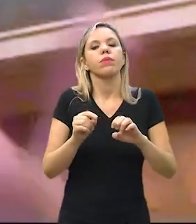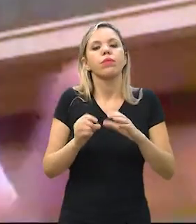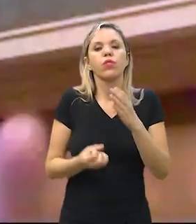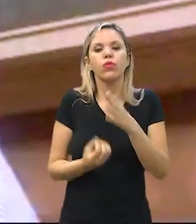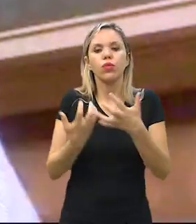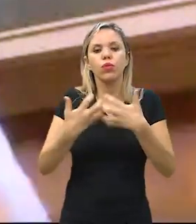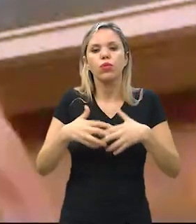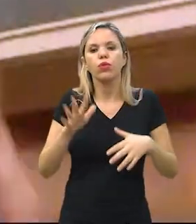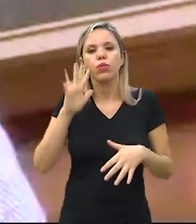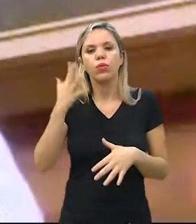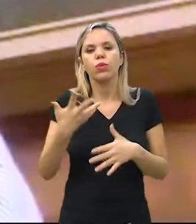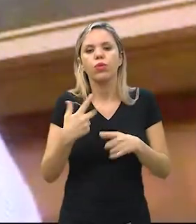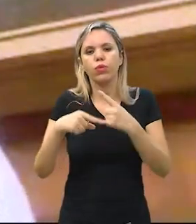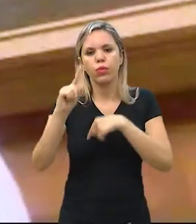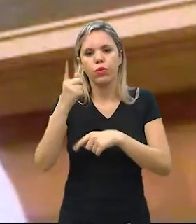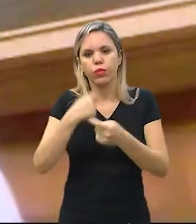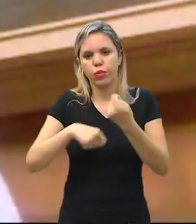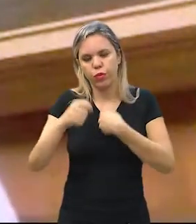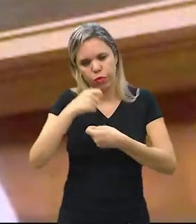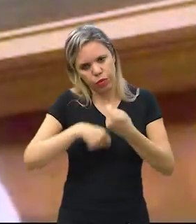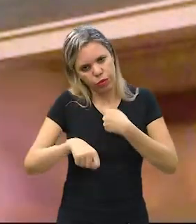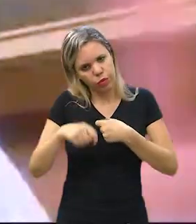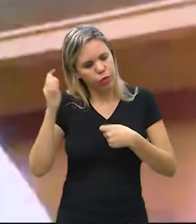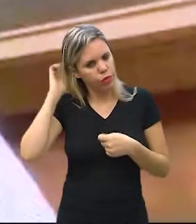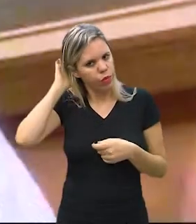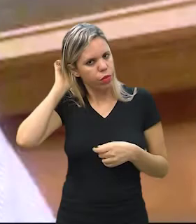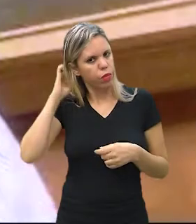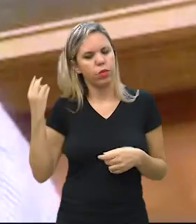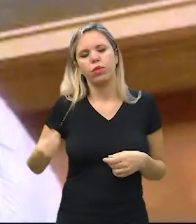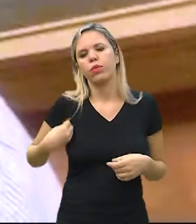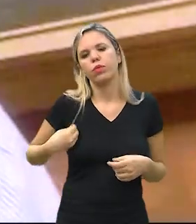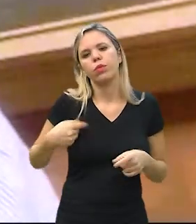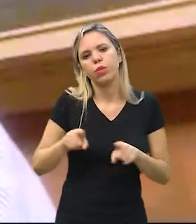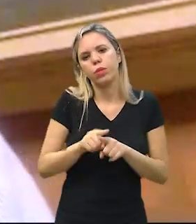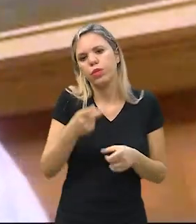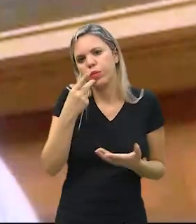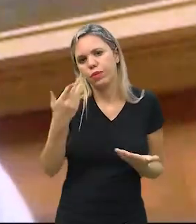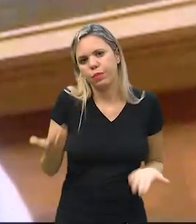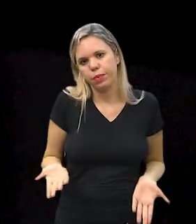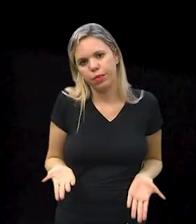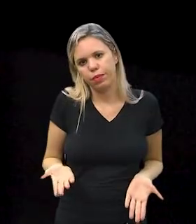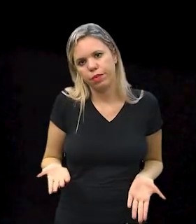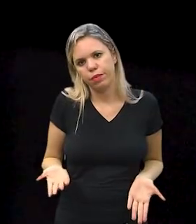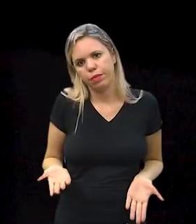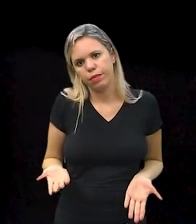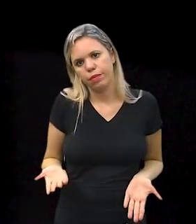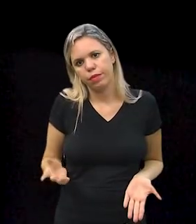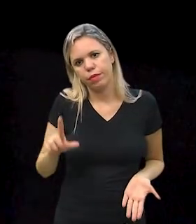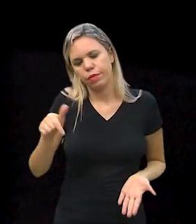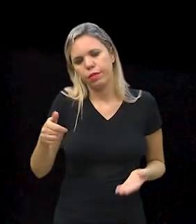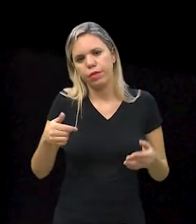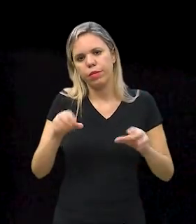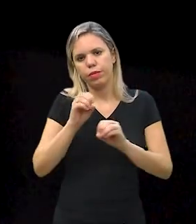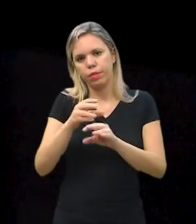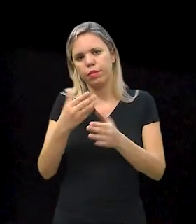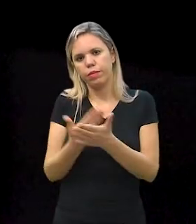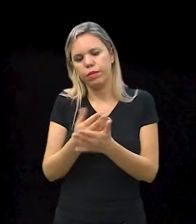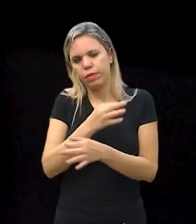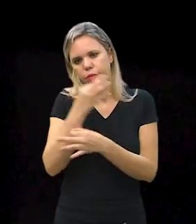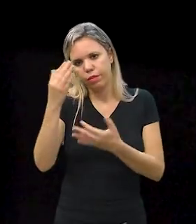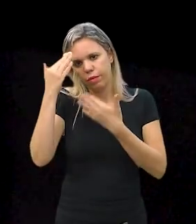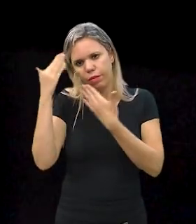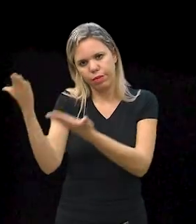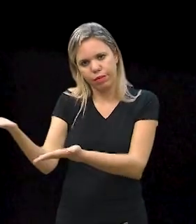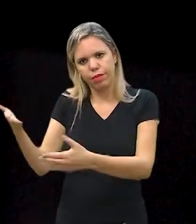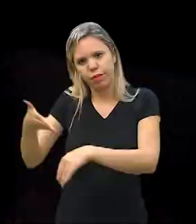novamente florescer e deslanchar com seus negócios e com a sua vida. Por que não falar assim? Eduardo Santana, depois dessa aula,